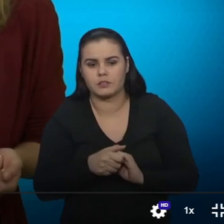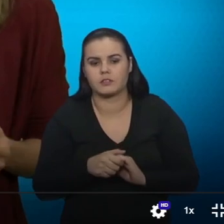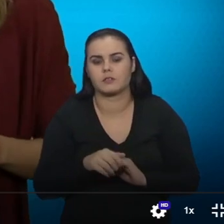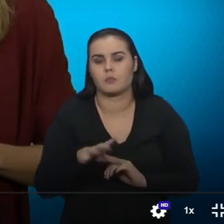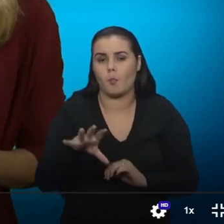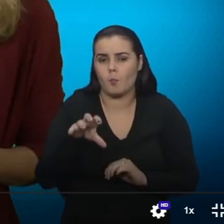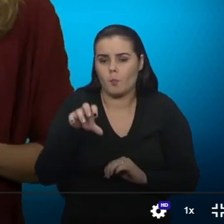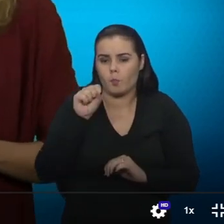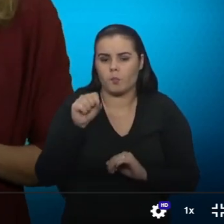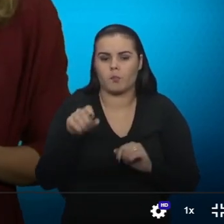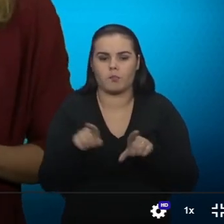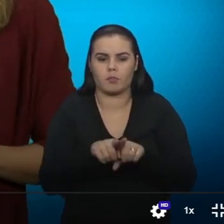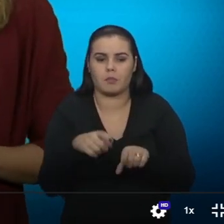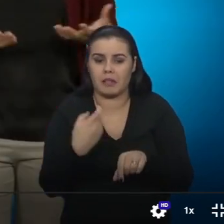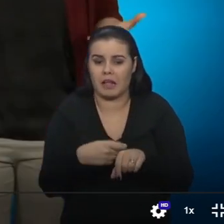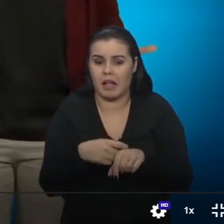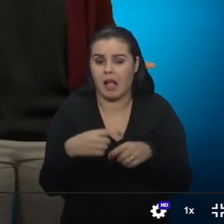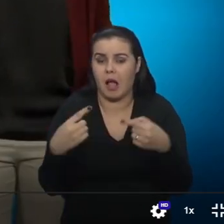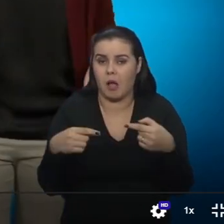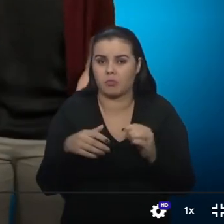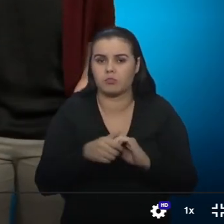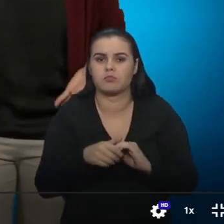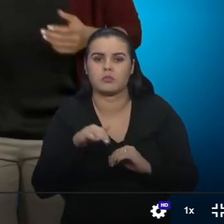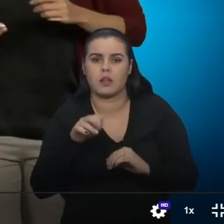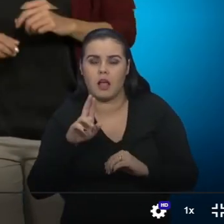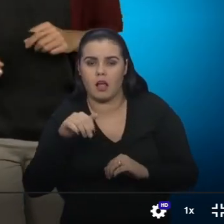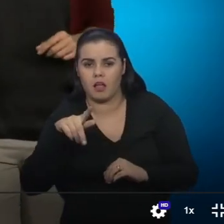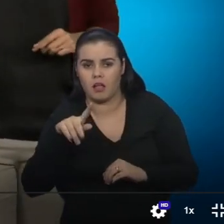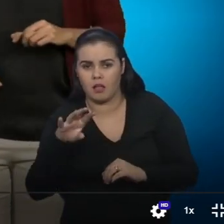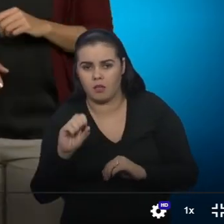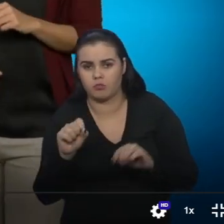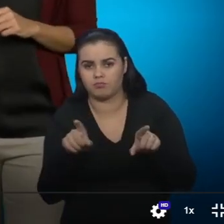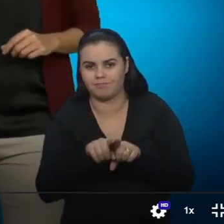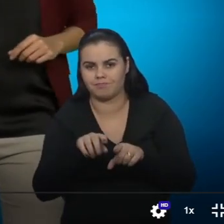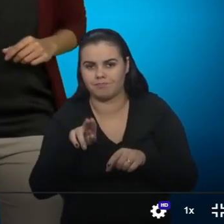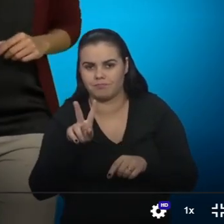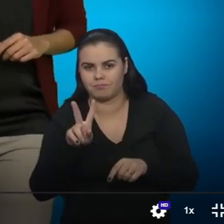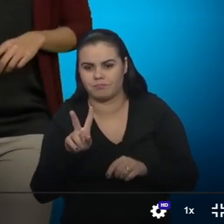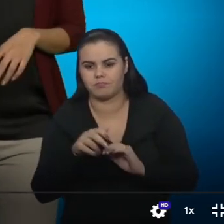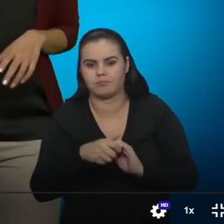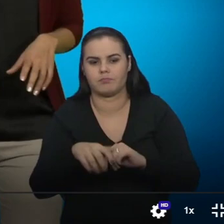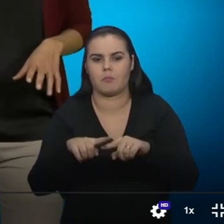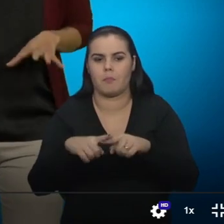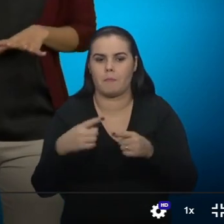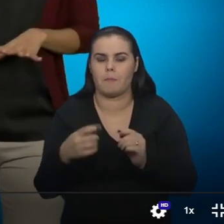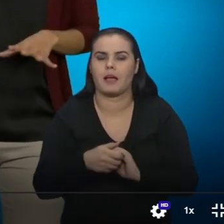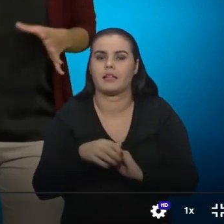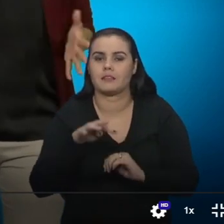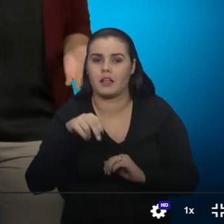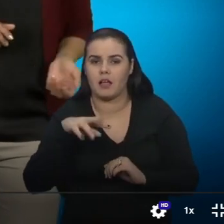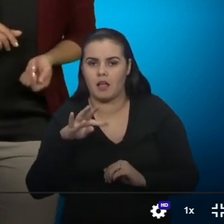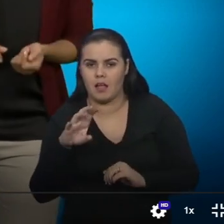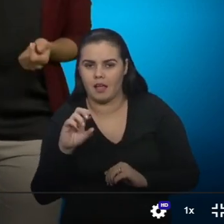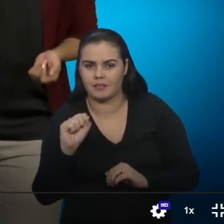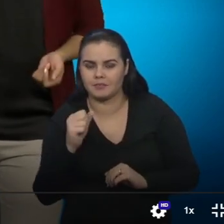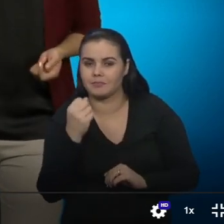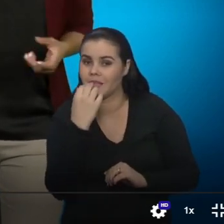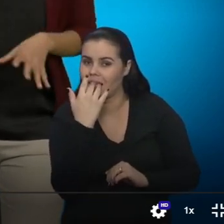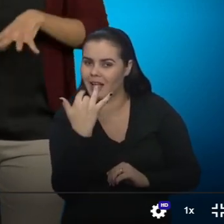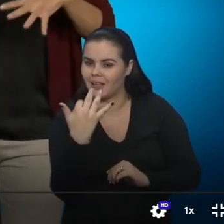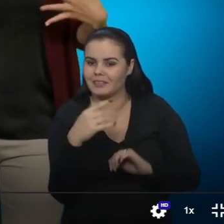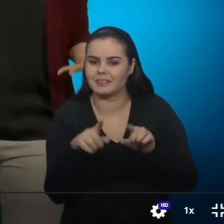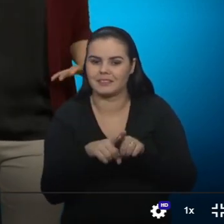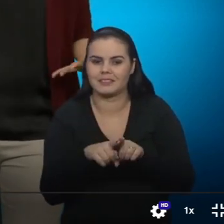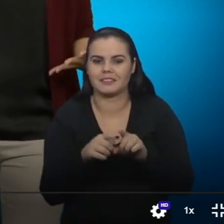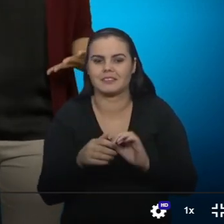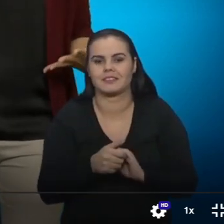resistência contra fungos e raios UV. No caso das tintas, ainda existem os pigmentos, que conferem cor e brilho ao material. E